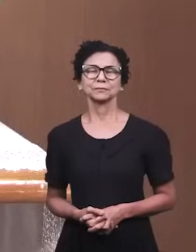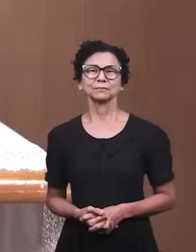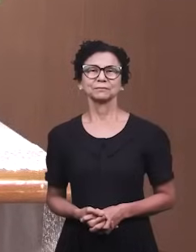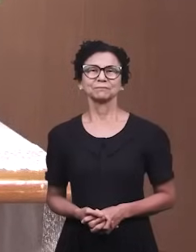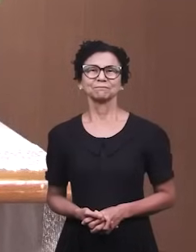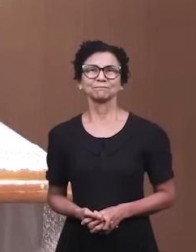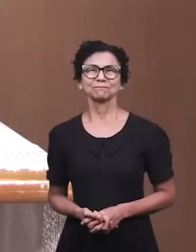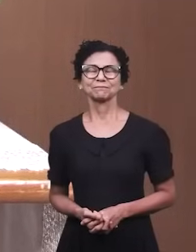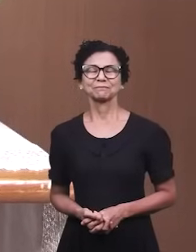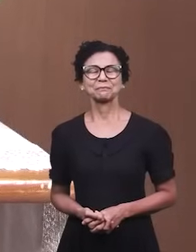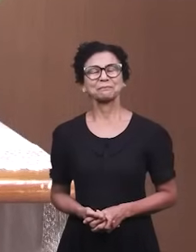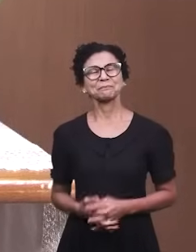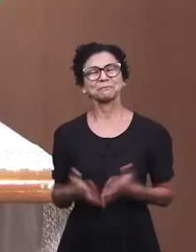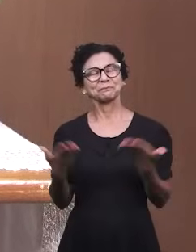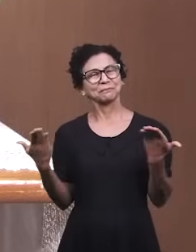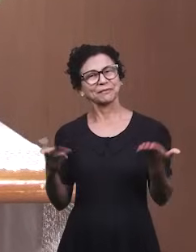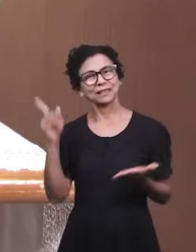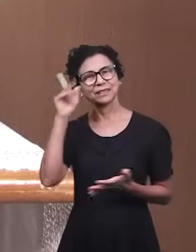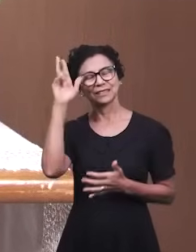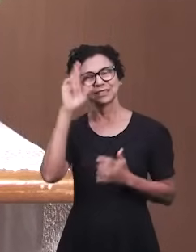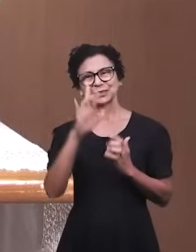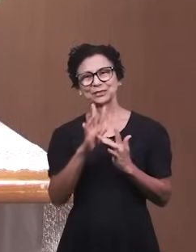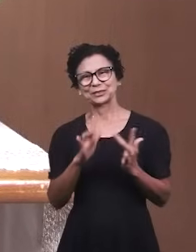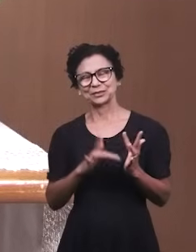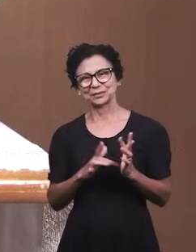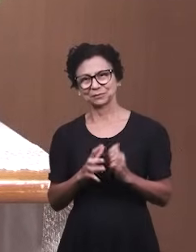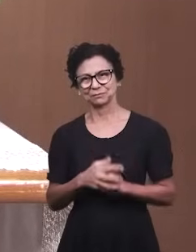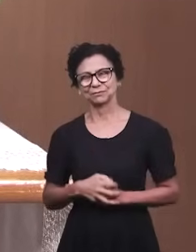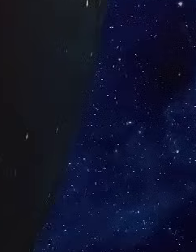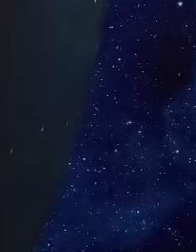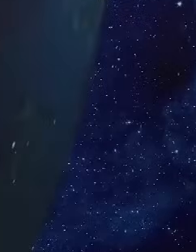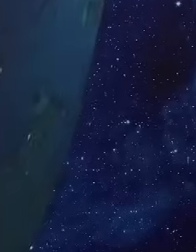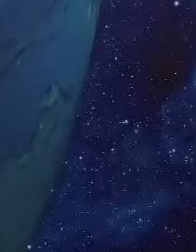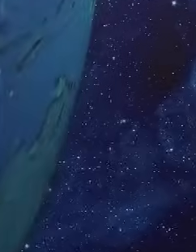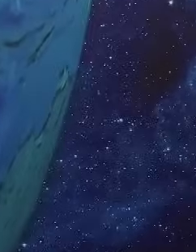0800-707-376. Nós despedimos a todos com a paz do Senhor Jesus.